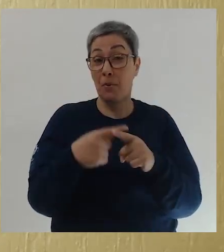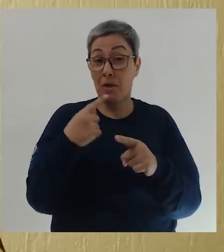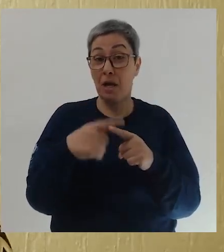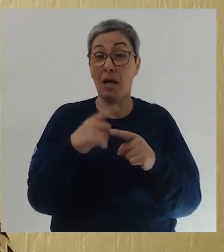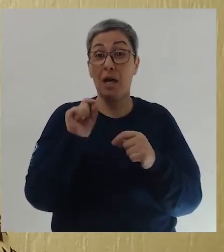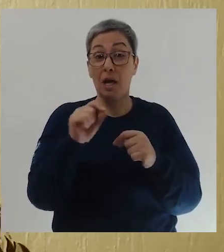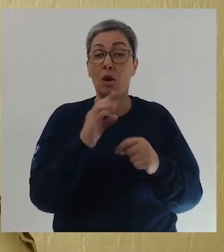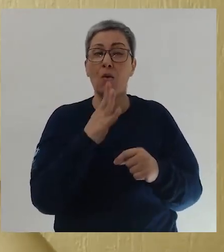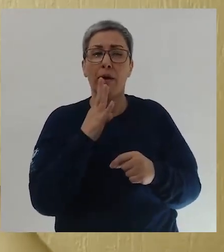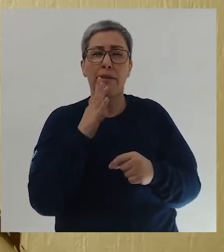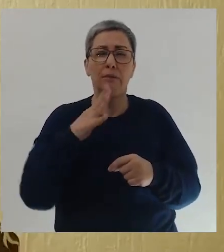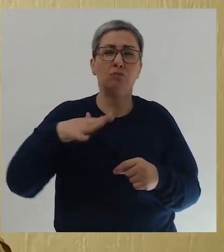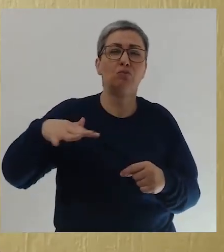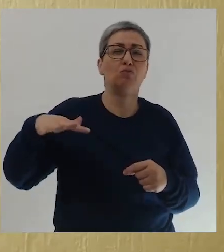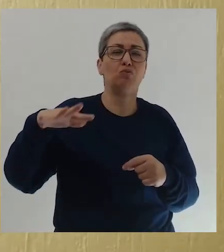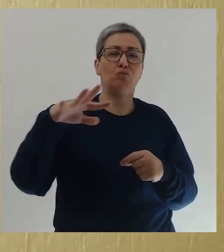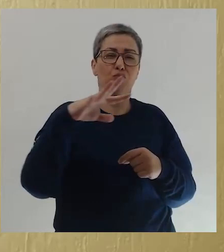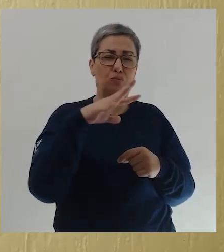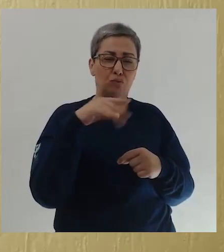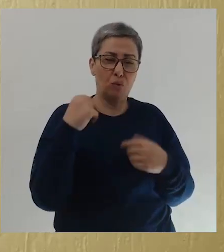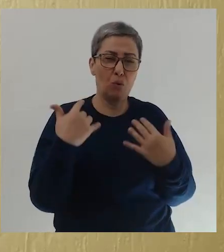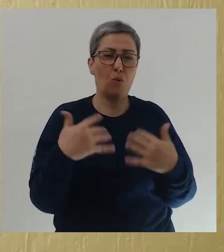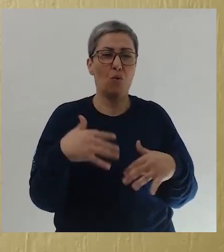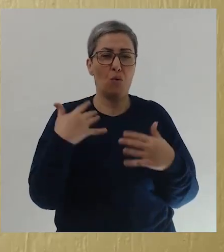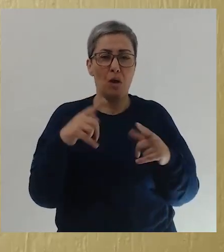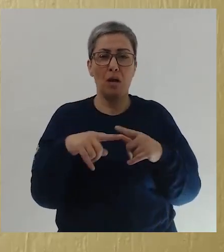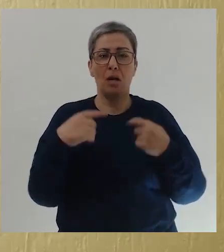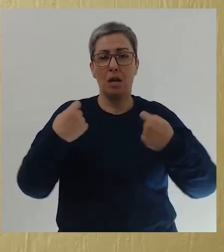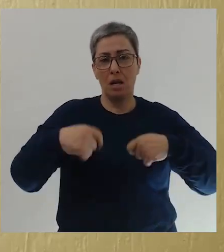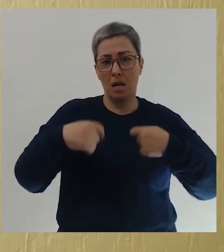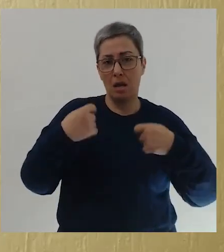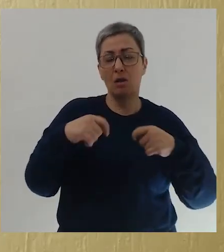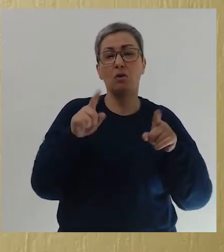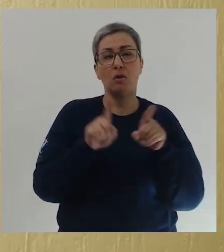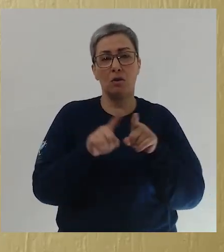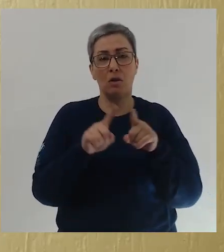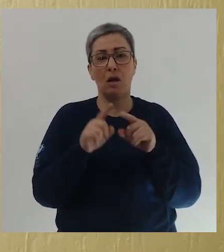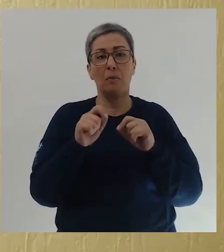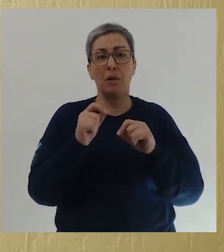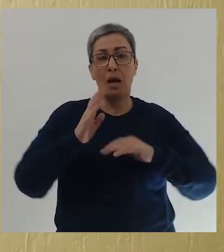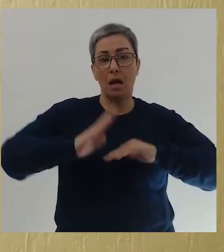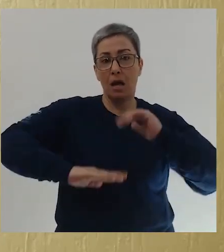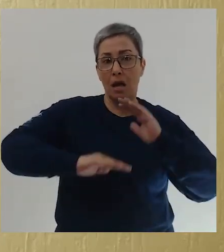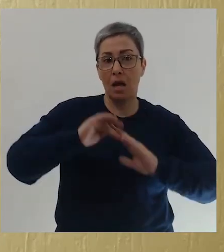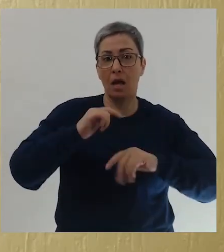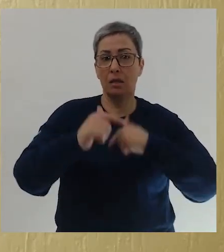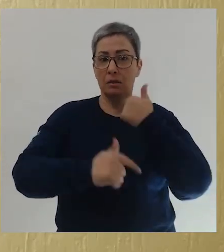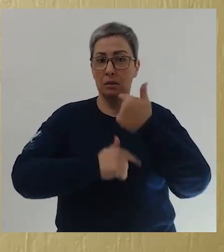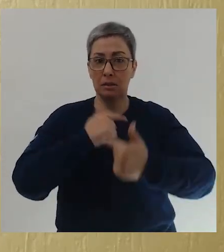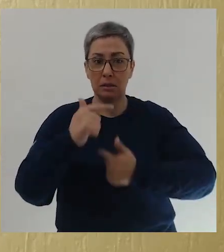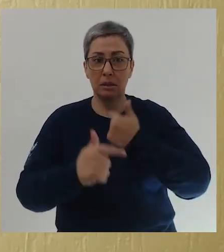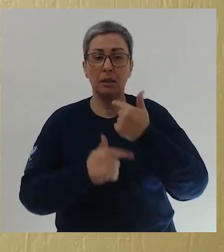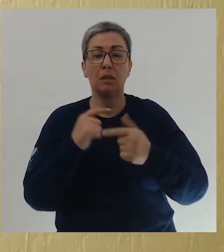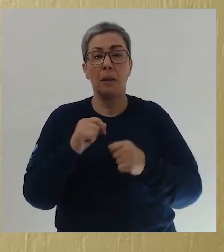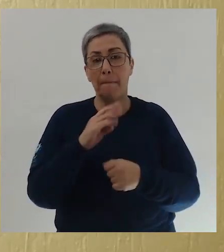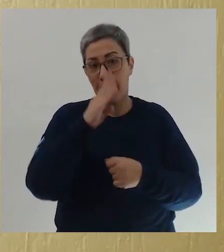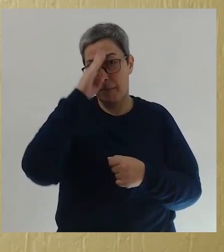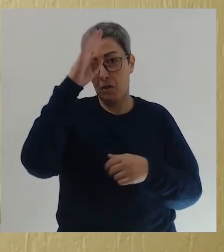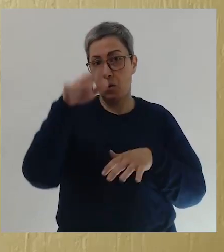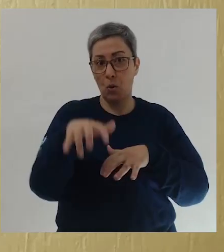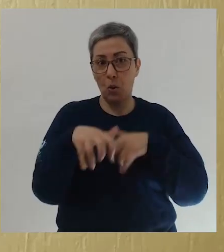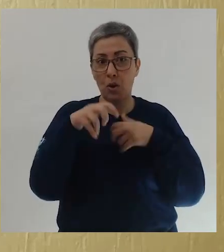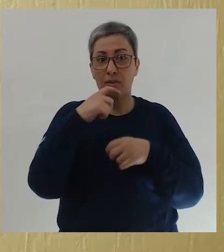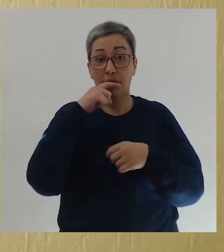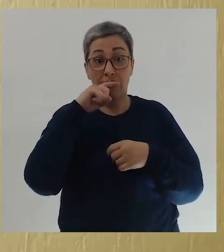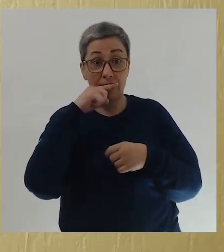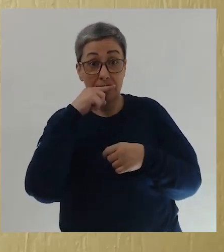índios, porque eles eram grandes conhecedores da terra e devido à necessidade, então, eles precisavam de mão de obra,